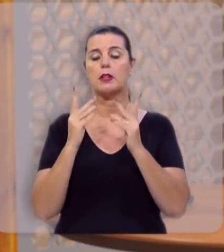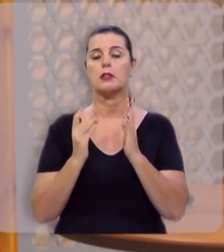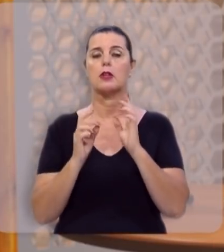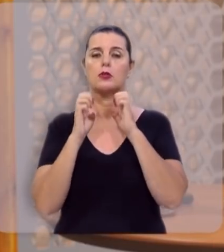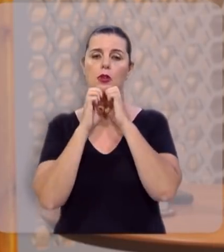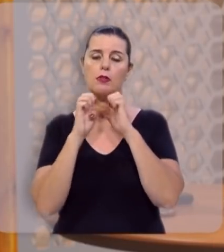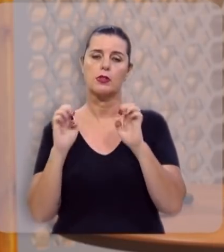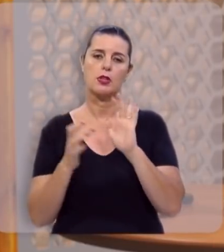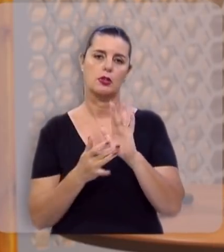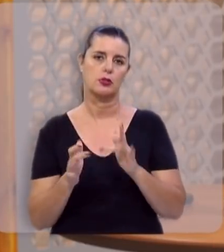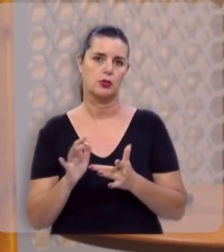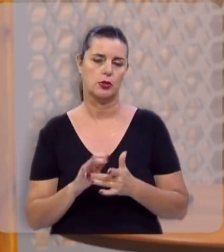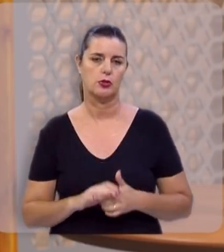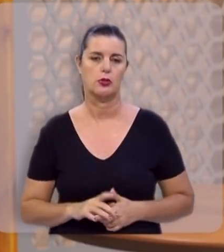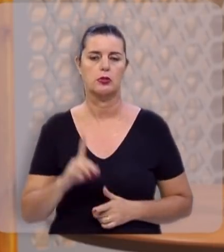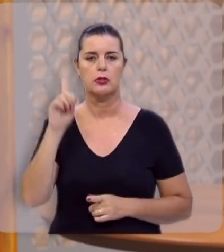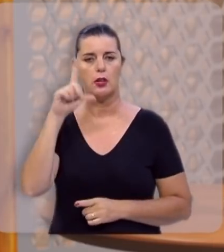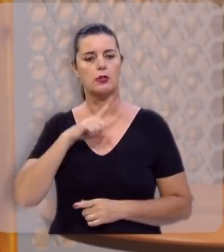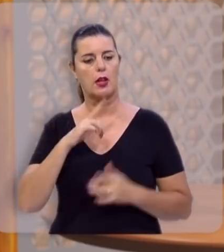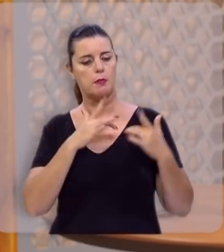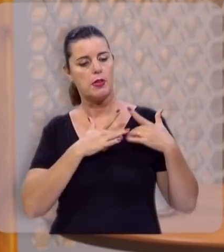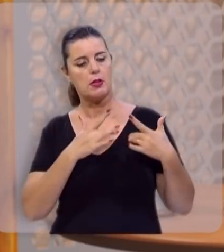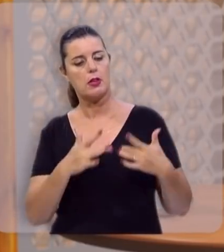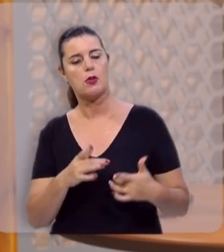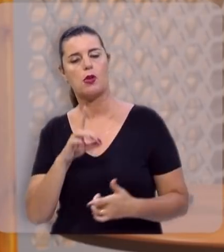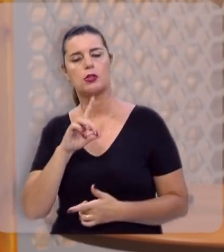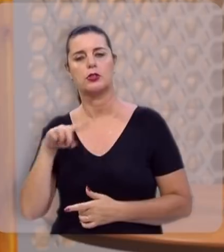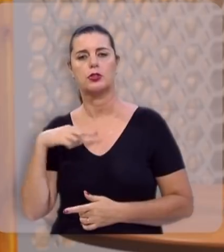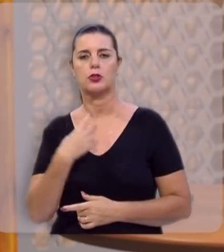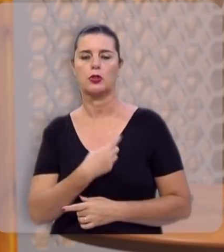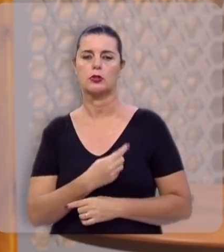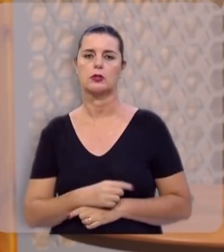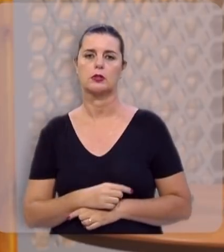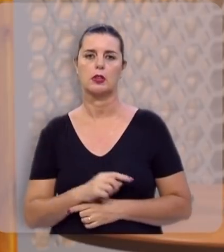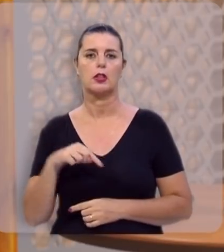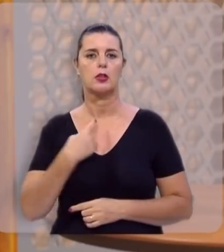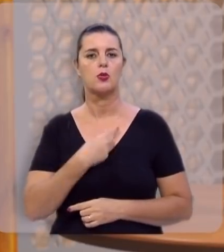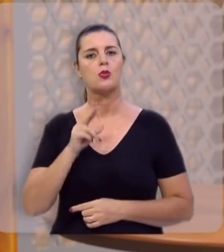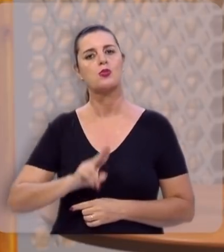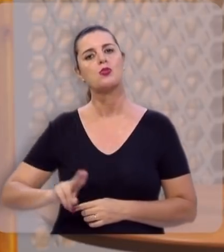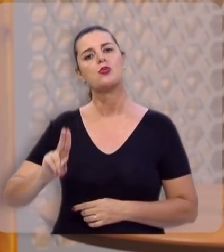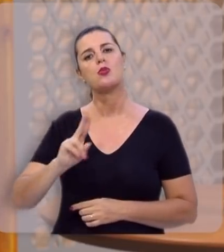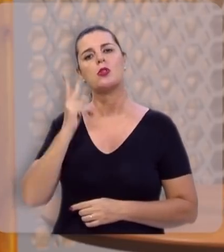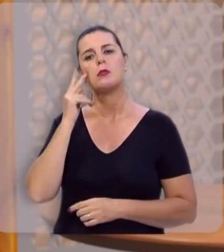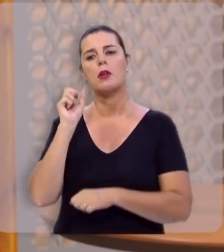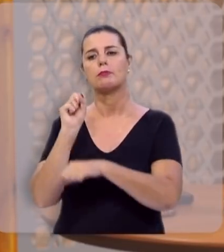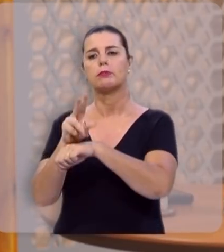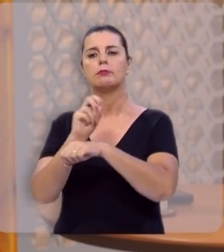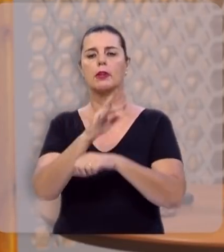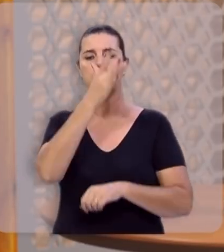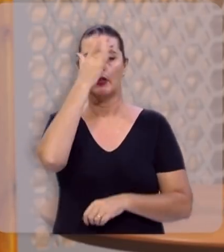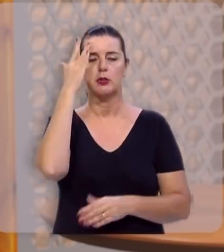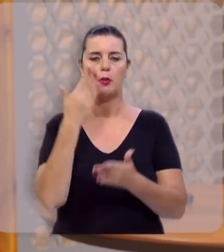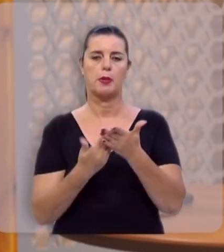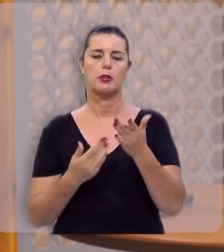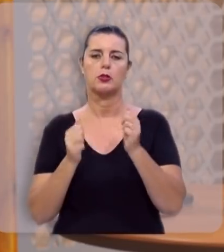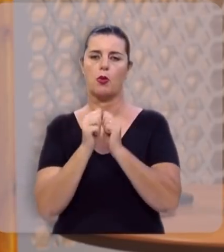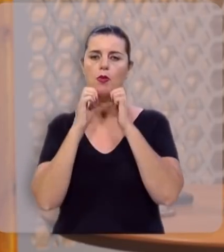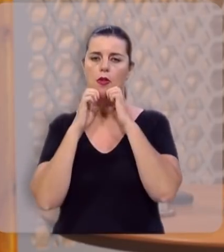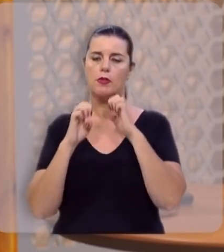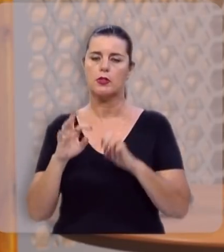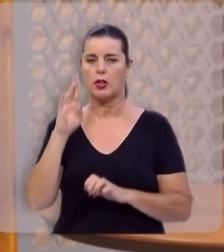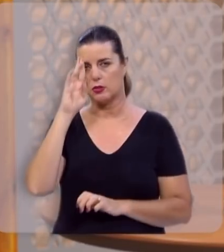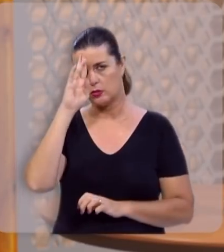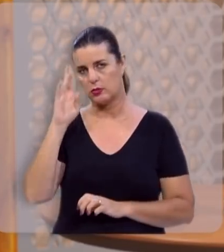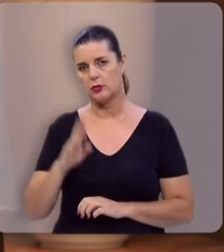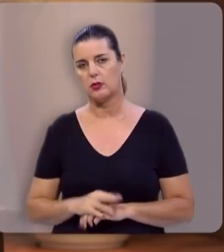da pregação do Evangelho de Jesus. Que Deus tenha misericórdia de nós, pastor Rodrigo, e que ele nos use para alcançar os perdidos